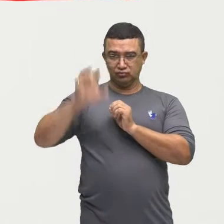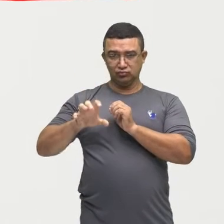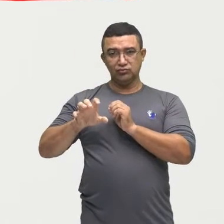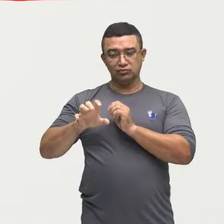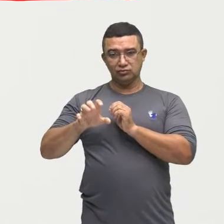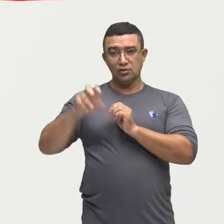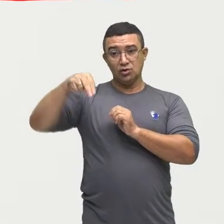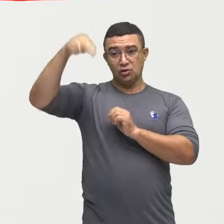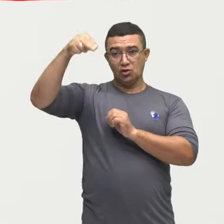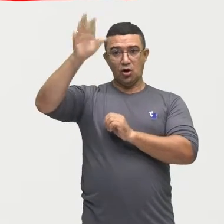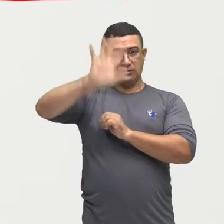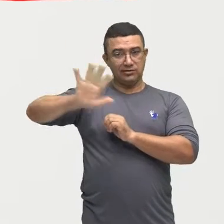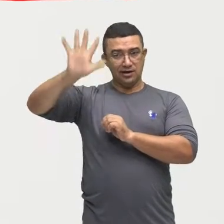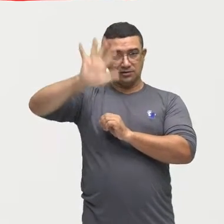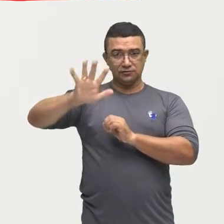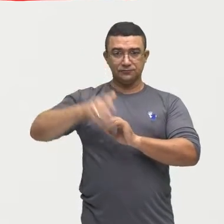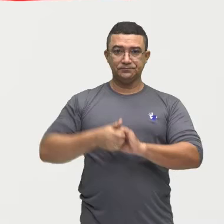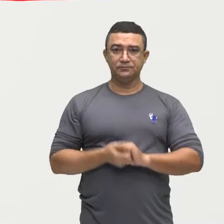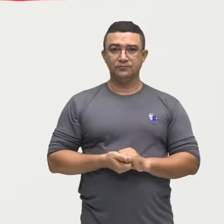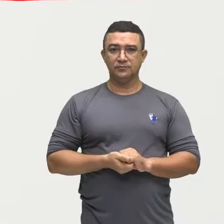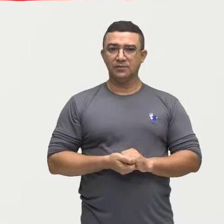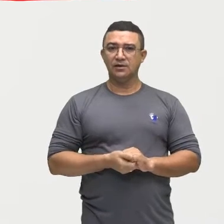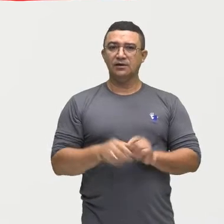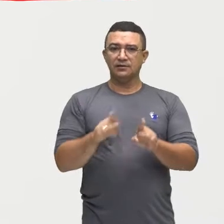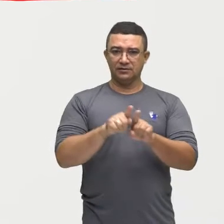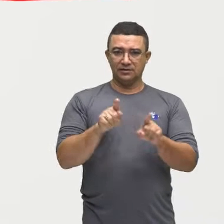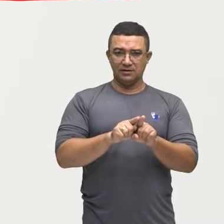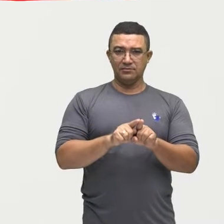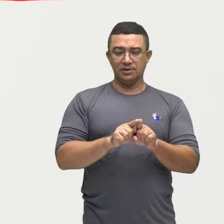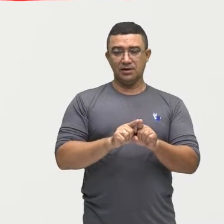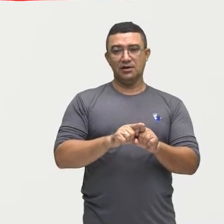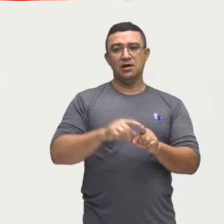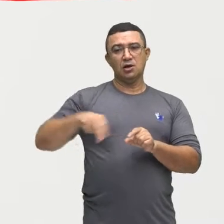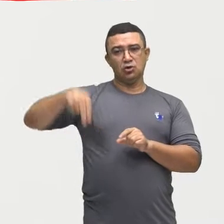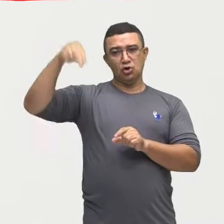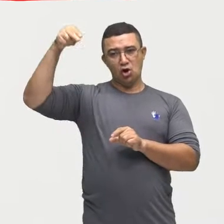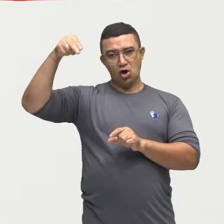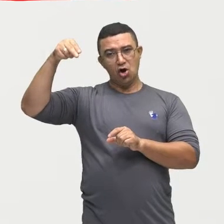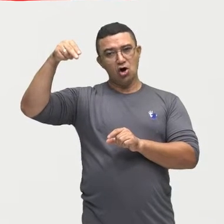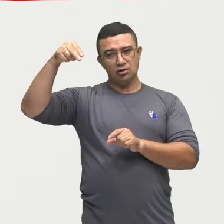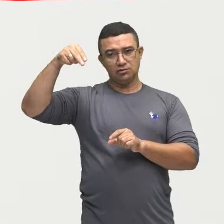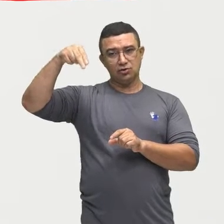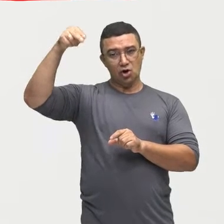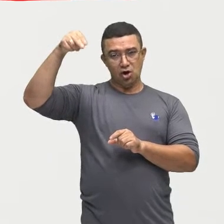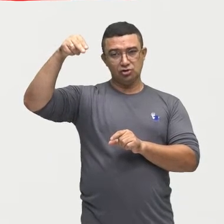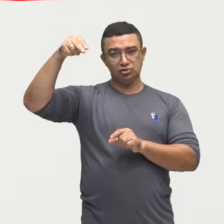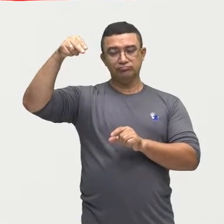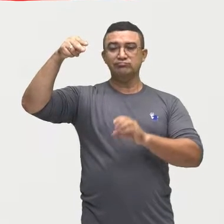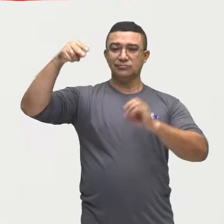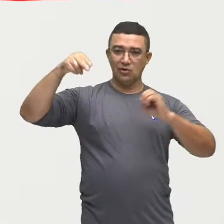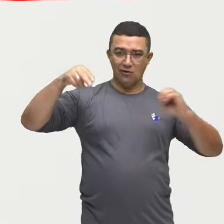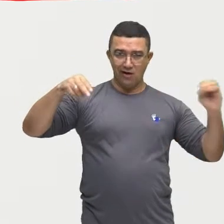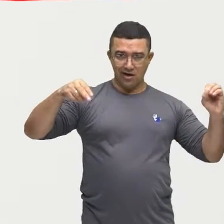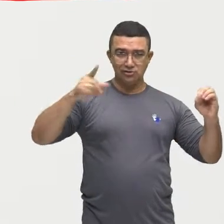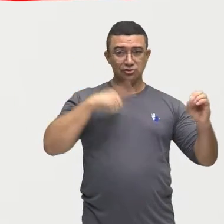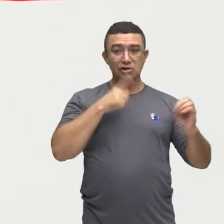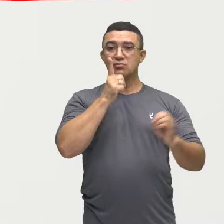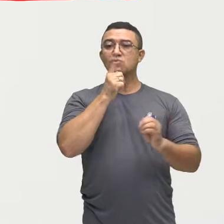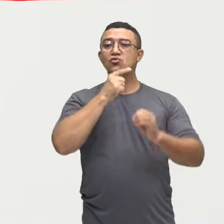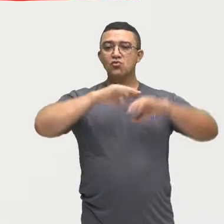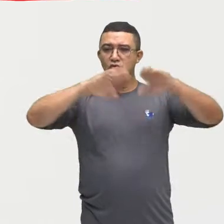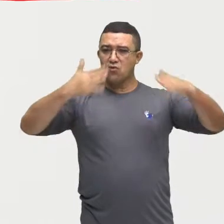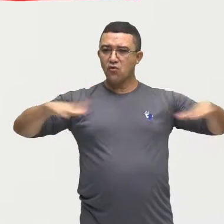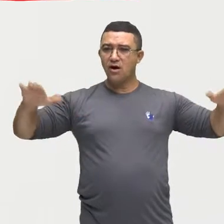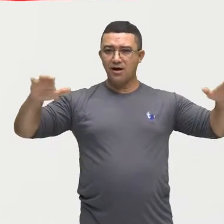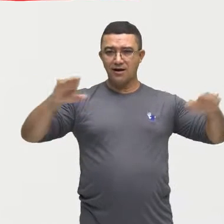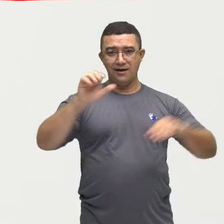nordeste. E também nós temos, tanto para o lado norte quanto para o lado oeste, o Oceano